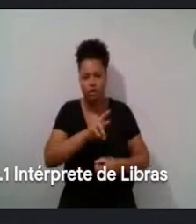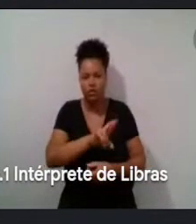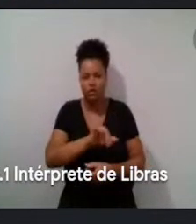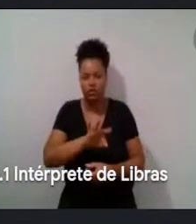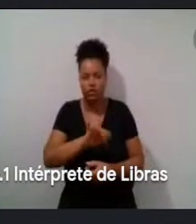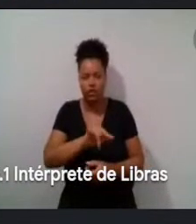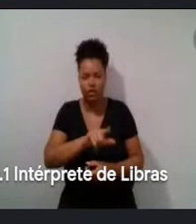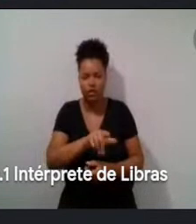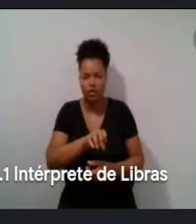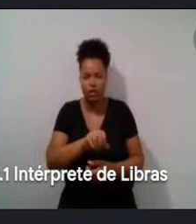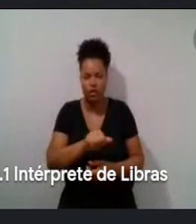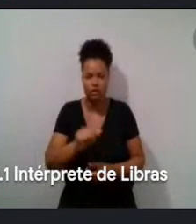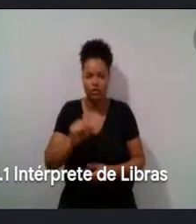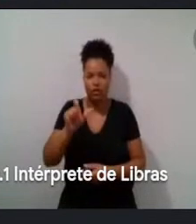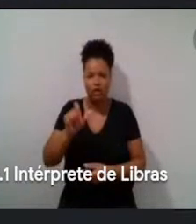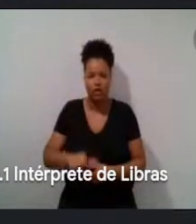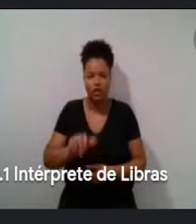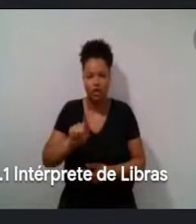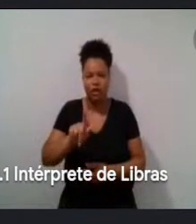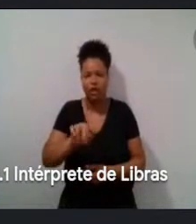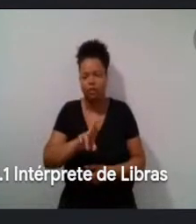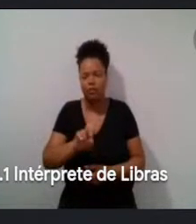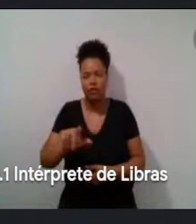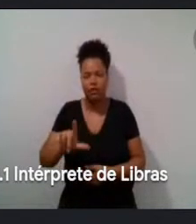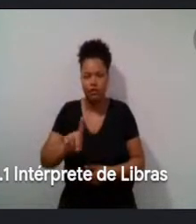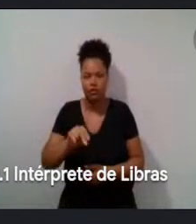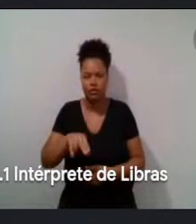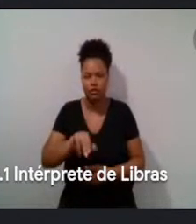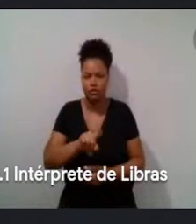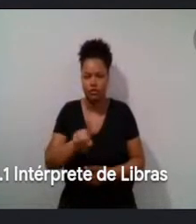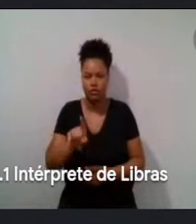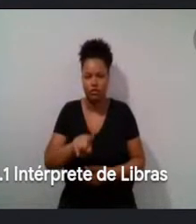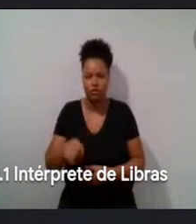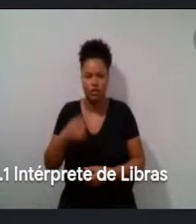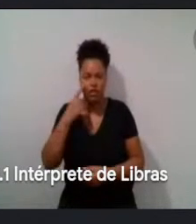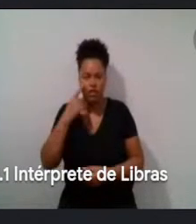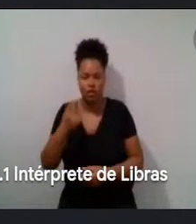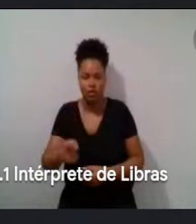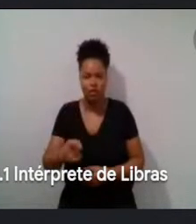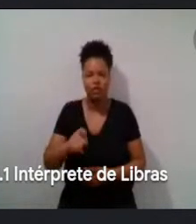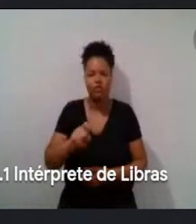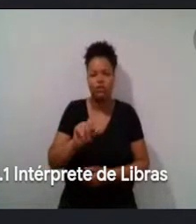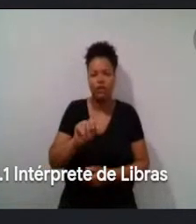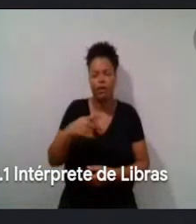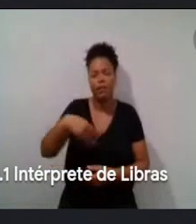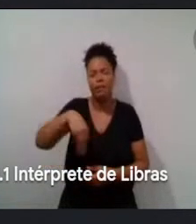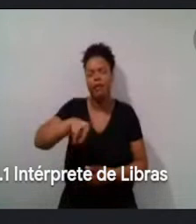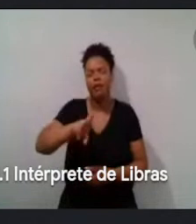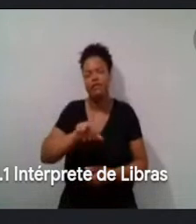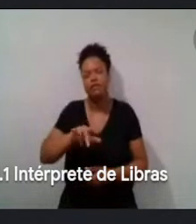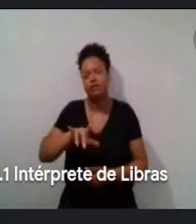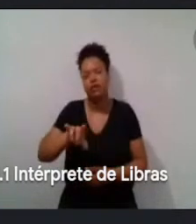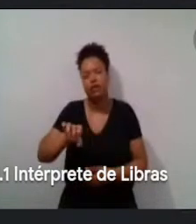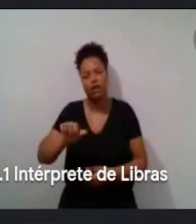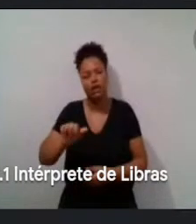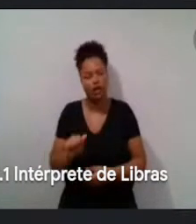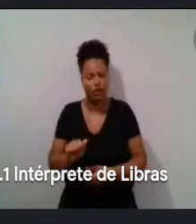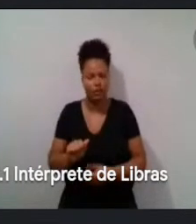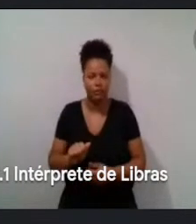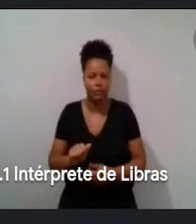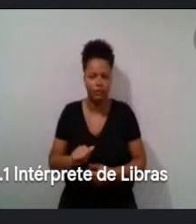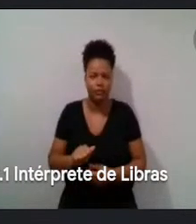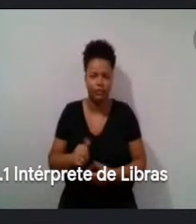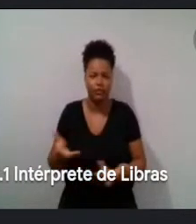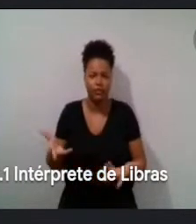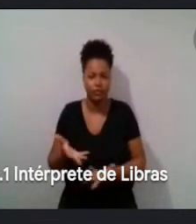juiz da 13ª Zona Eleitoral e interessada Marcileia Olímpio da Luz. Com a